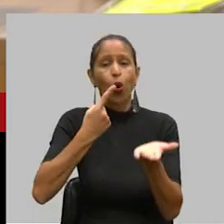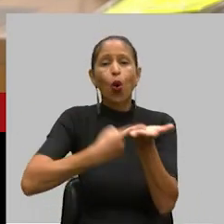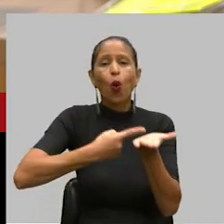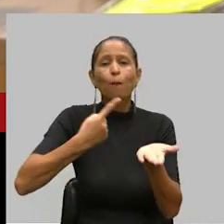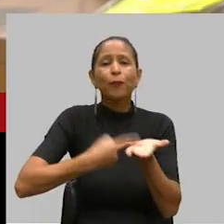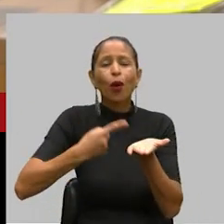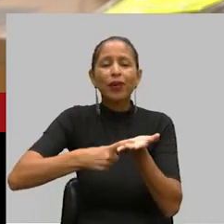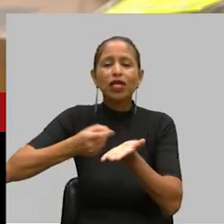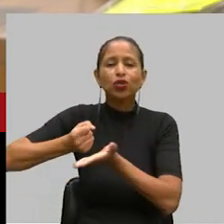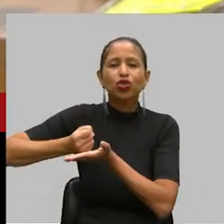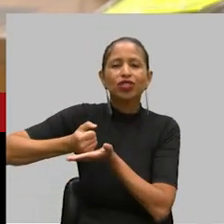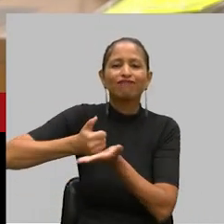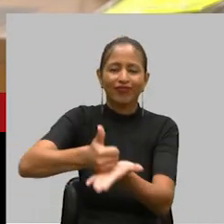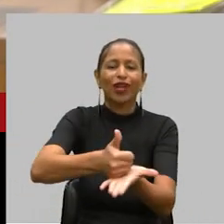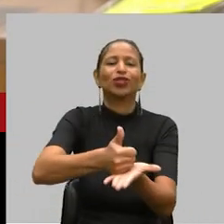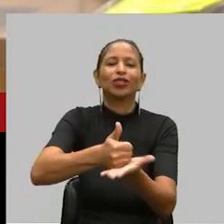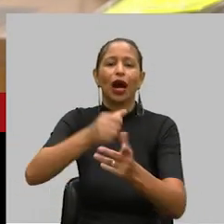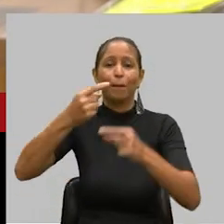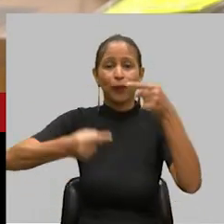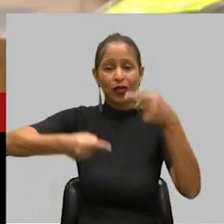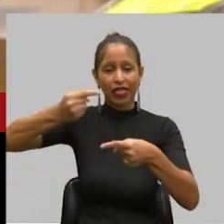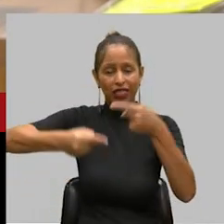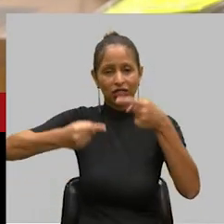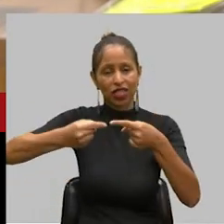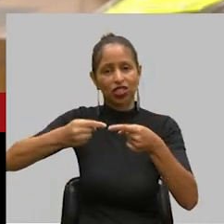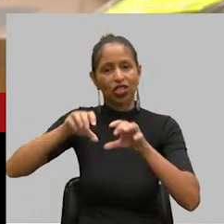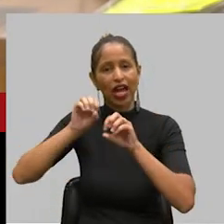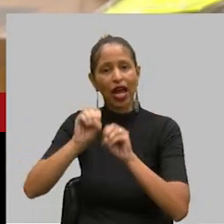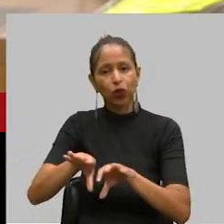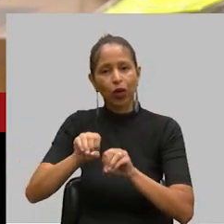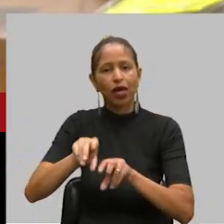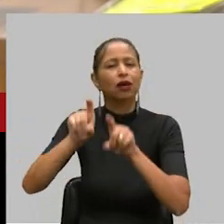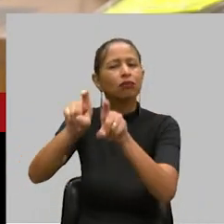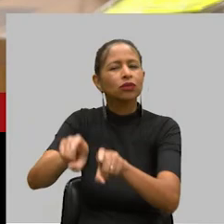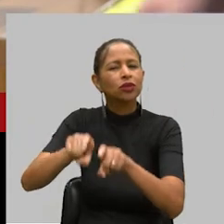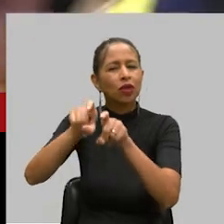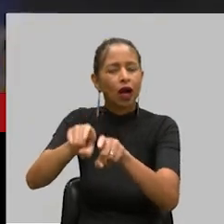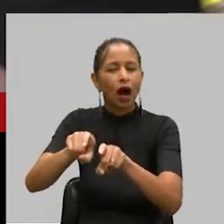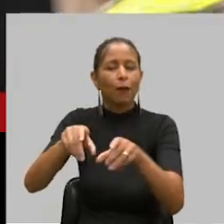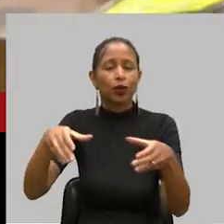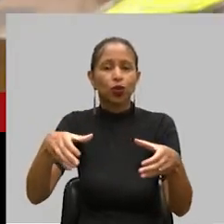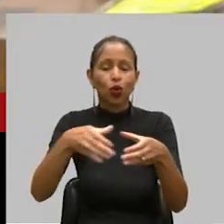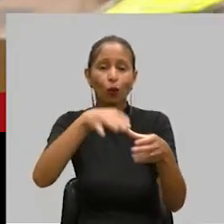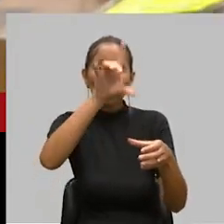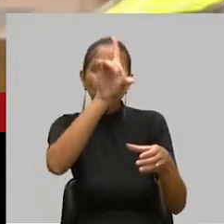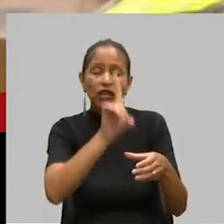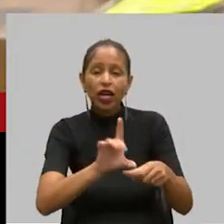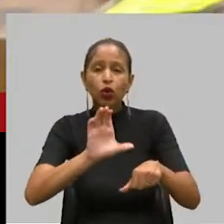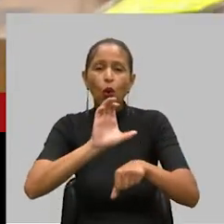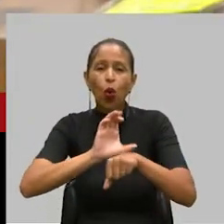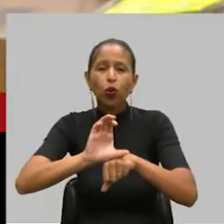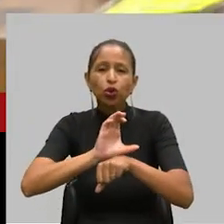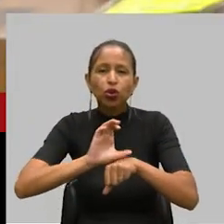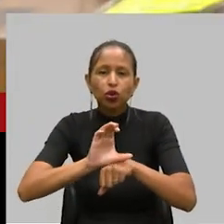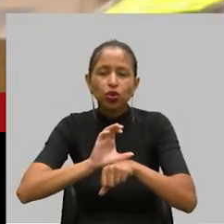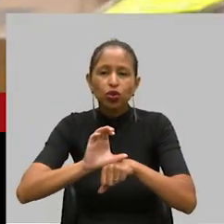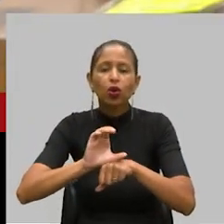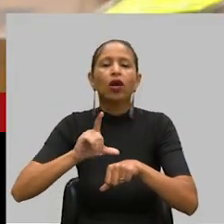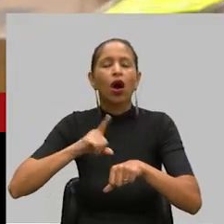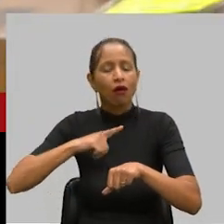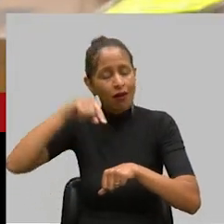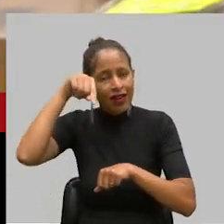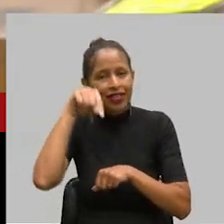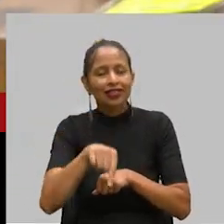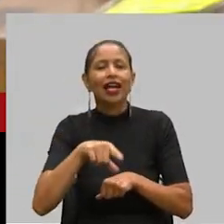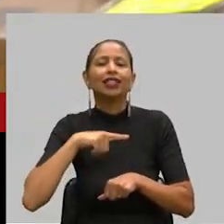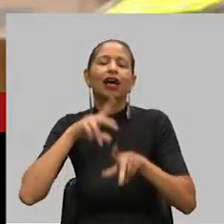auxiliar na efetivação das políticas públicas de Educação do campo como parte do Direito Constitucional Como Eu mencionei antes